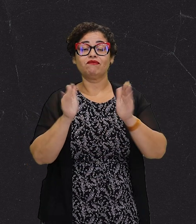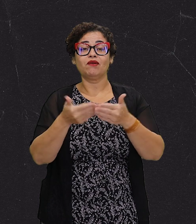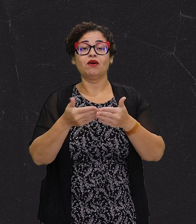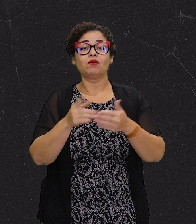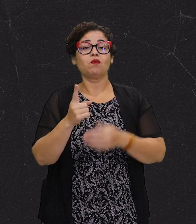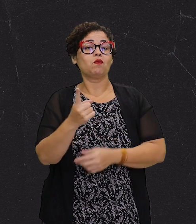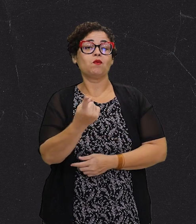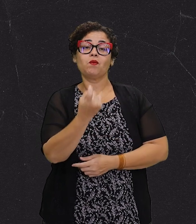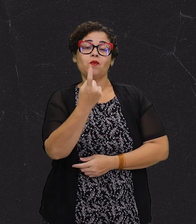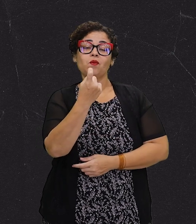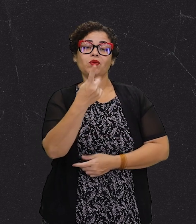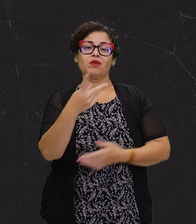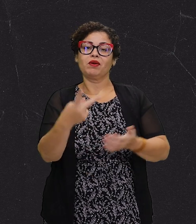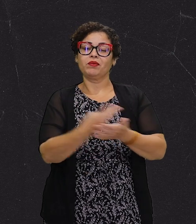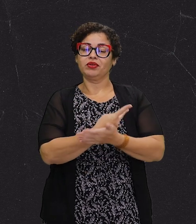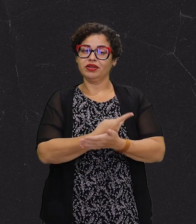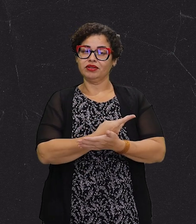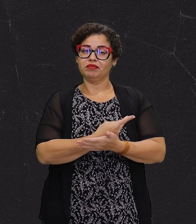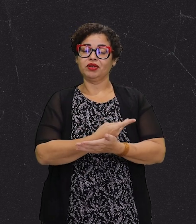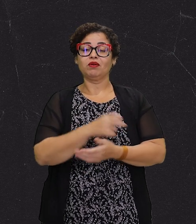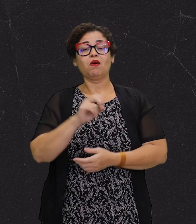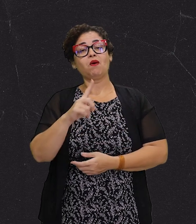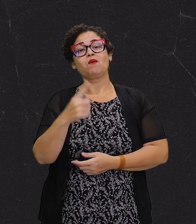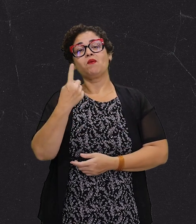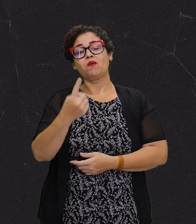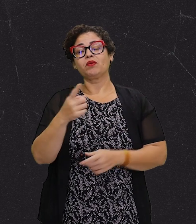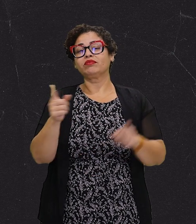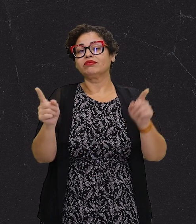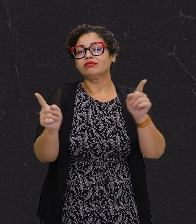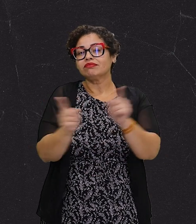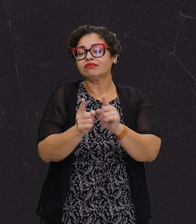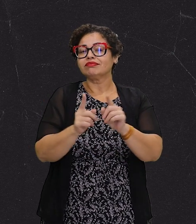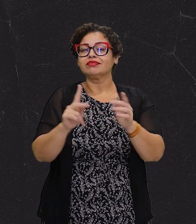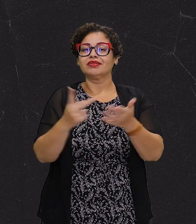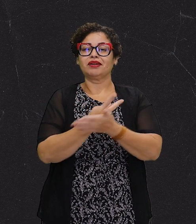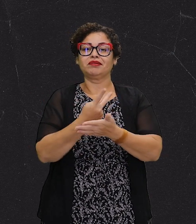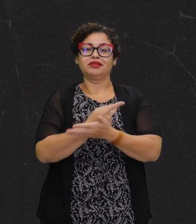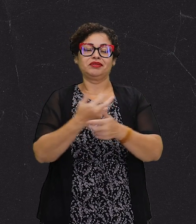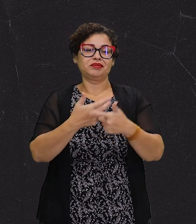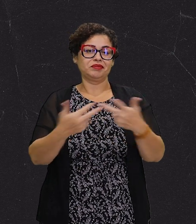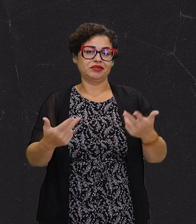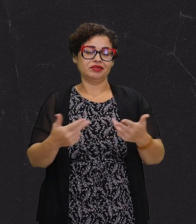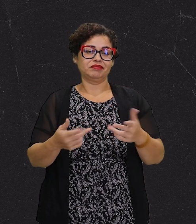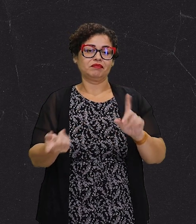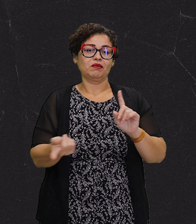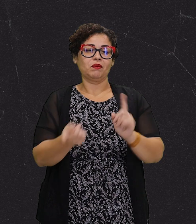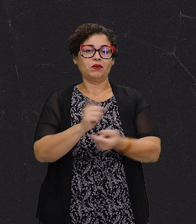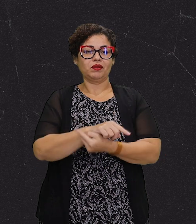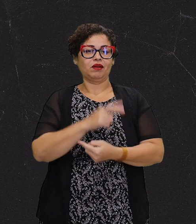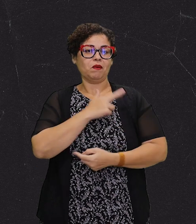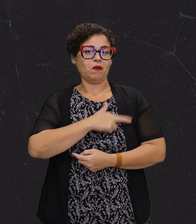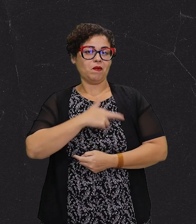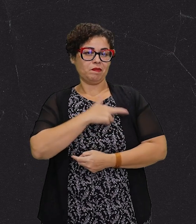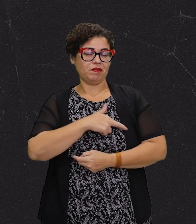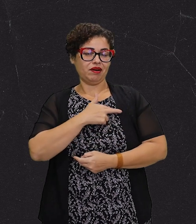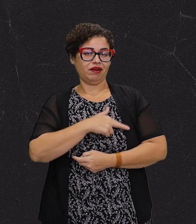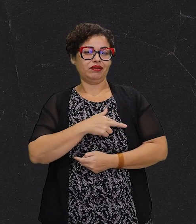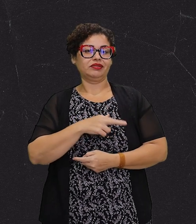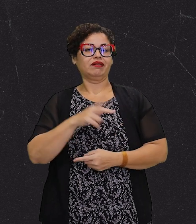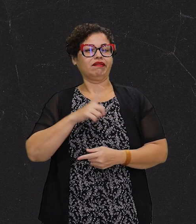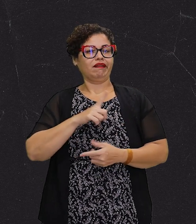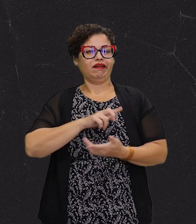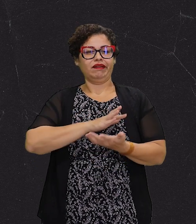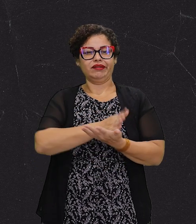um único incidente ou uma série limitada de eventos. Ao contrário de romances, que